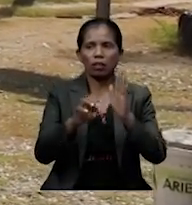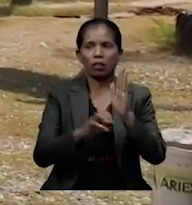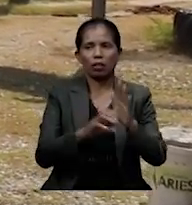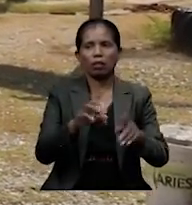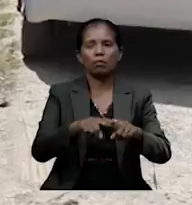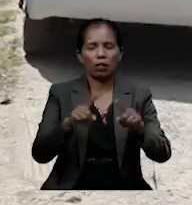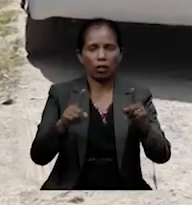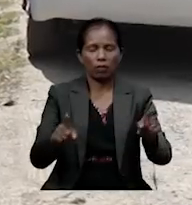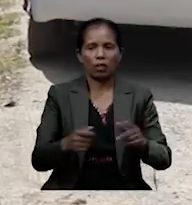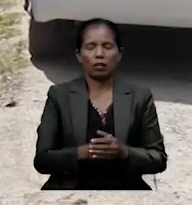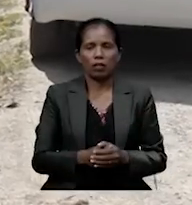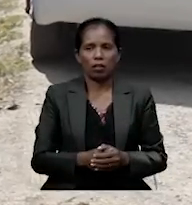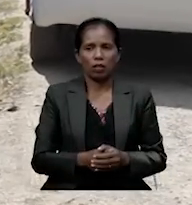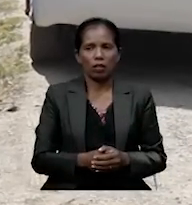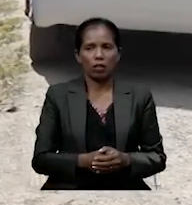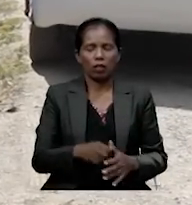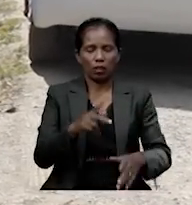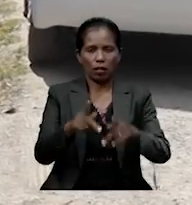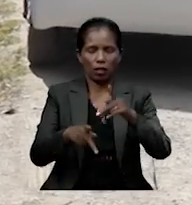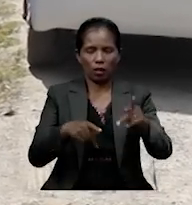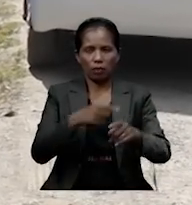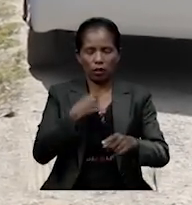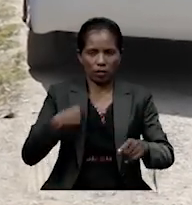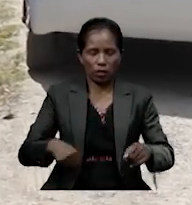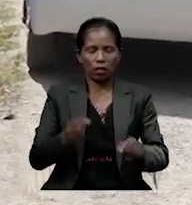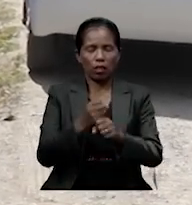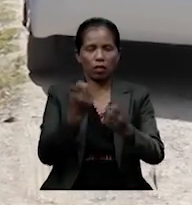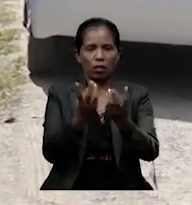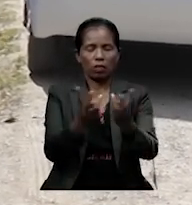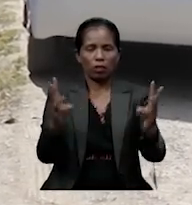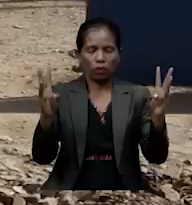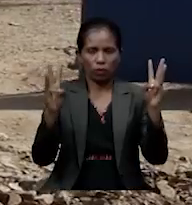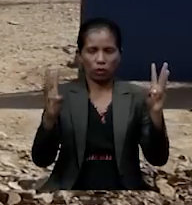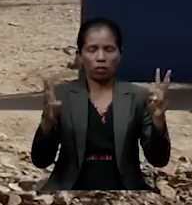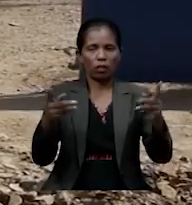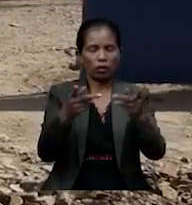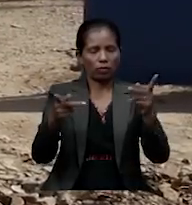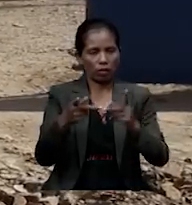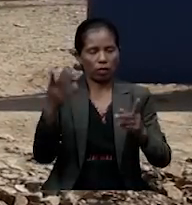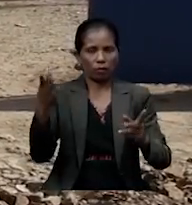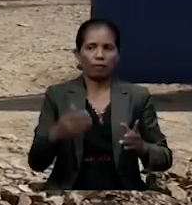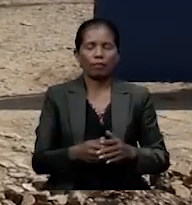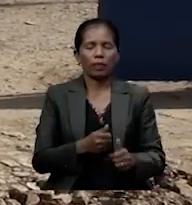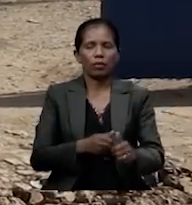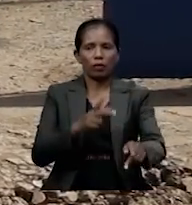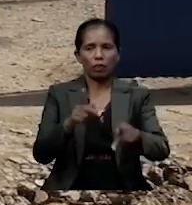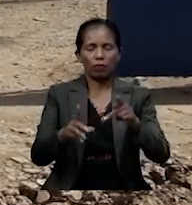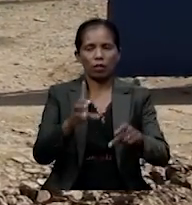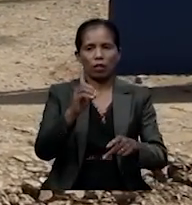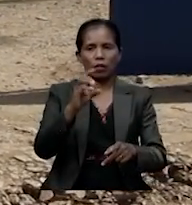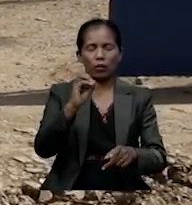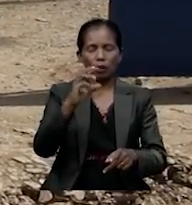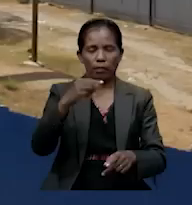be iha fim de semana foi na lais né, comunidade chinesa balon halo ona luto haleu barai referem. Tur comunidade domingo Simões